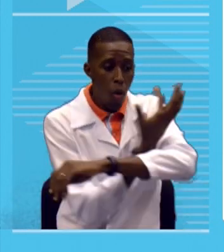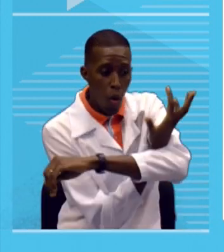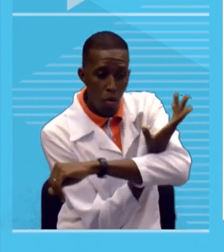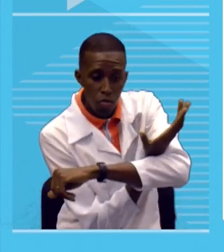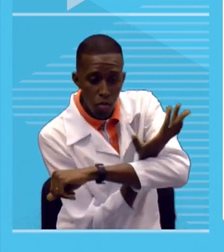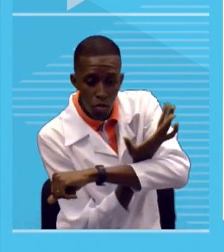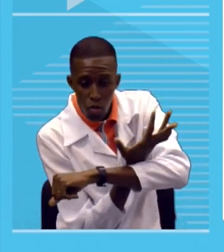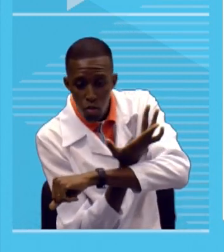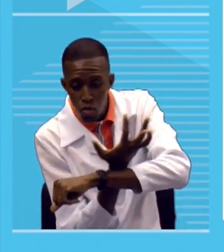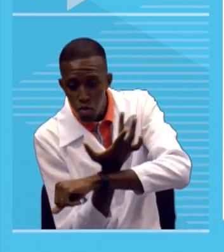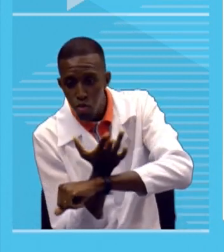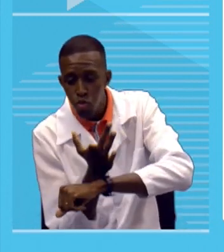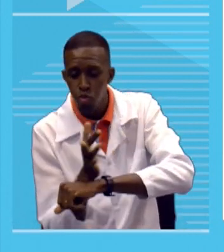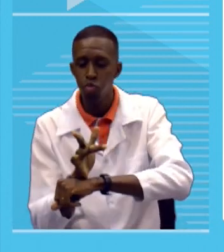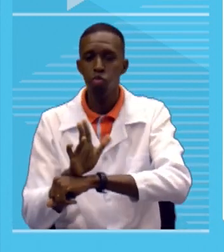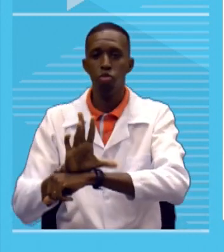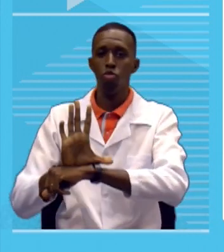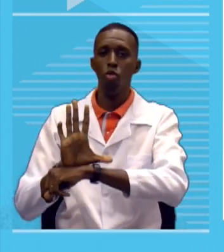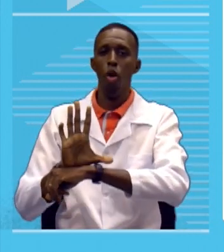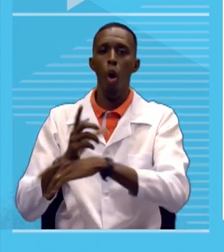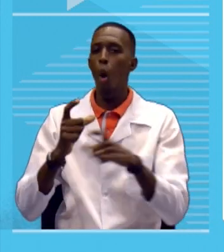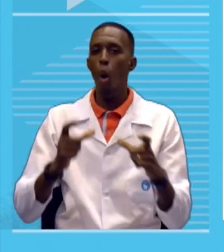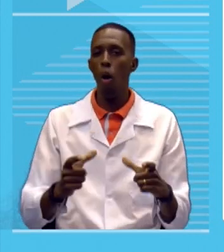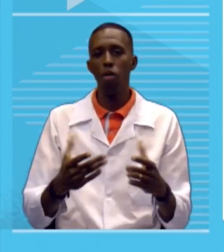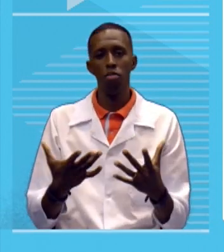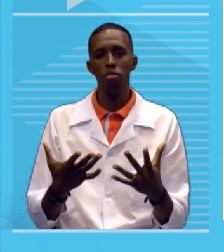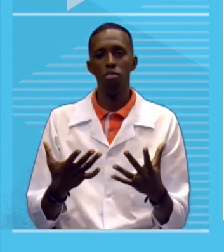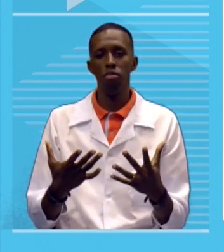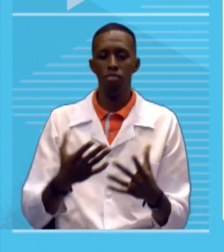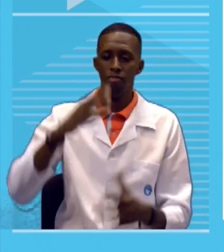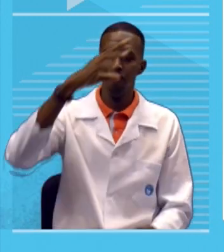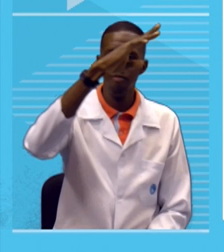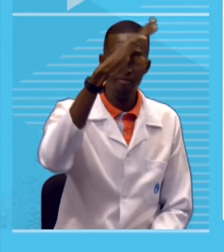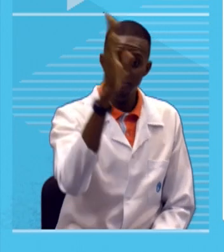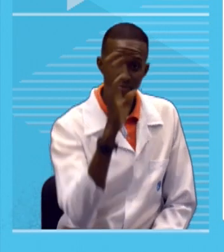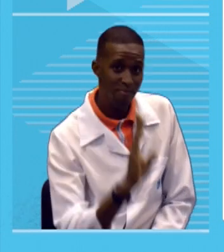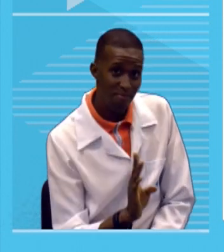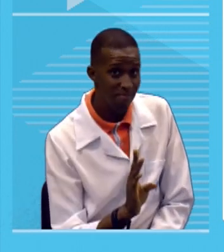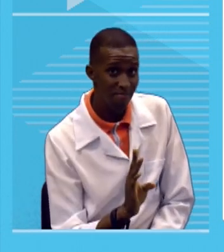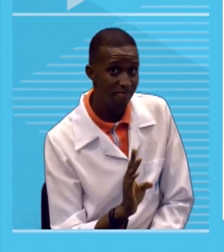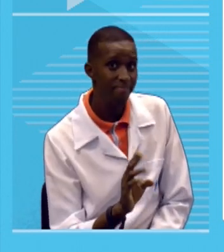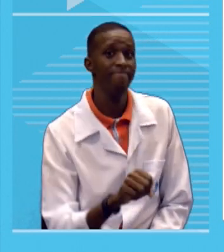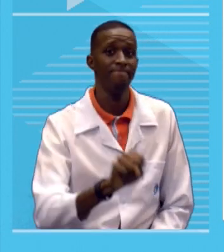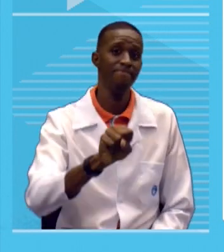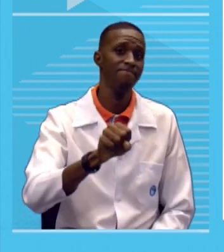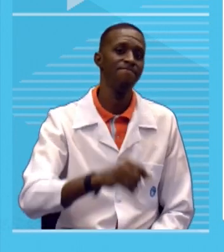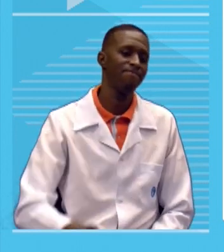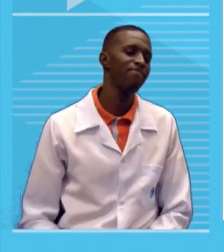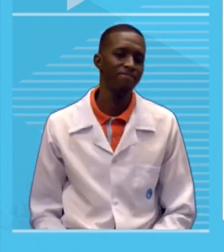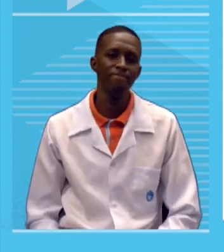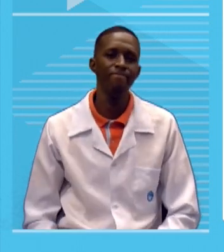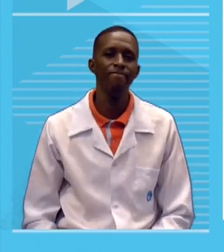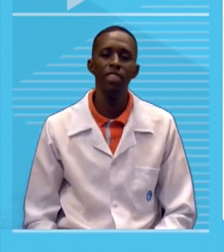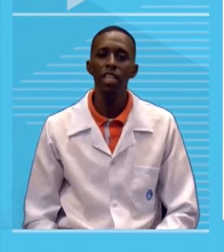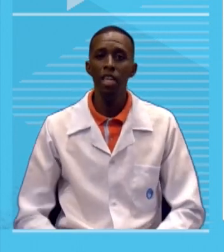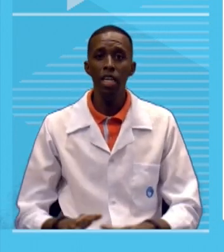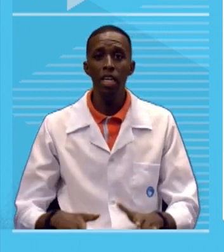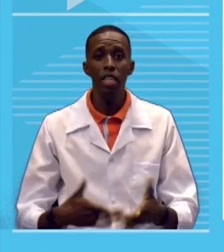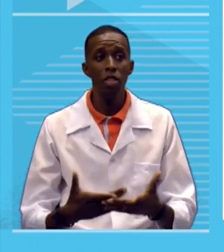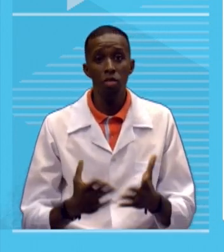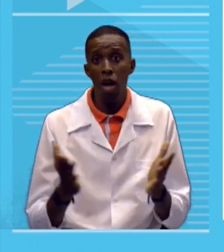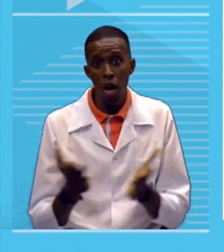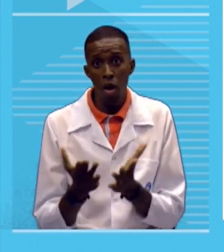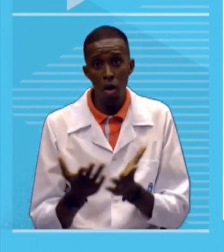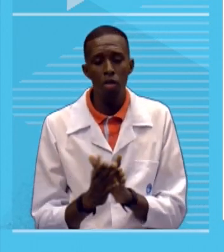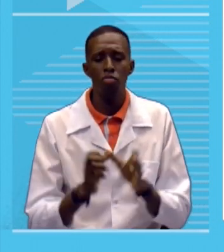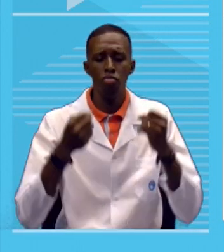Brasil colonial, passando pelo Império, e chegamos agora aqui a partir do século XX, em que de fato a gente fala